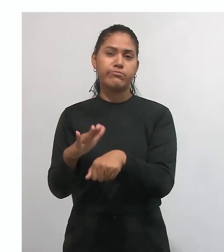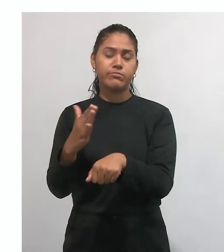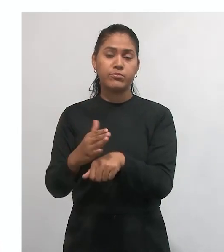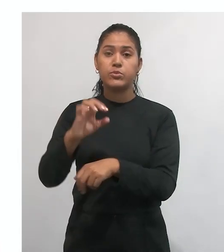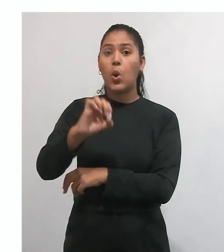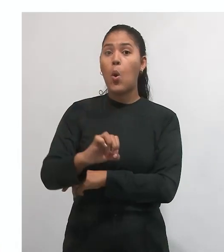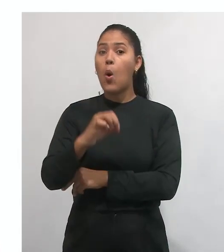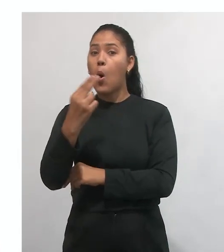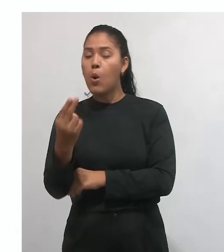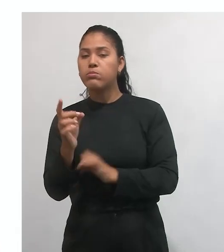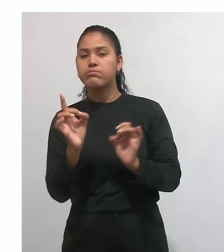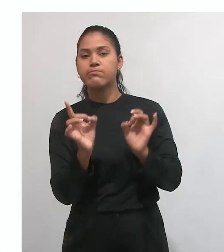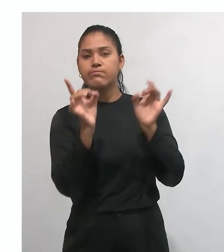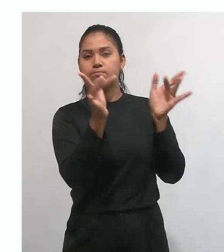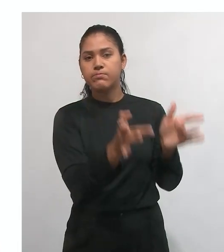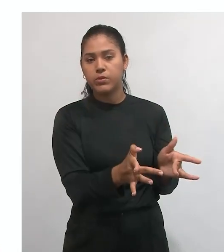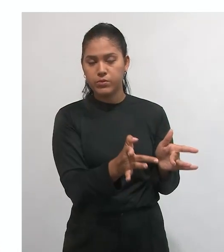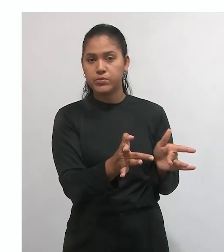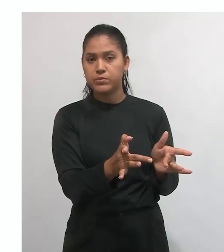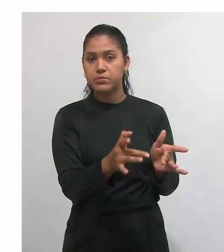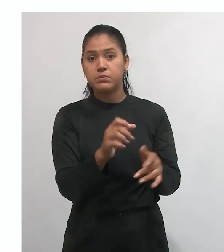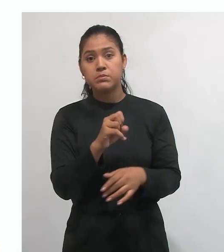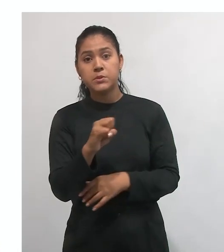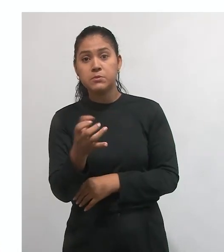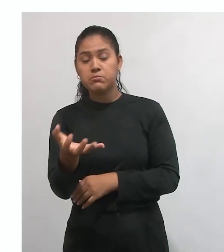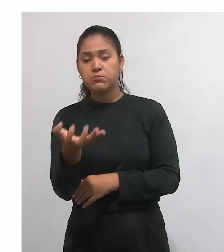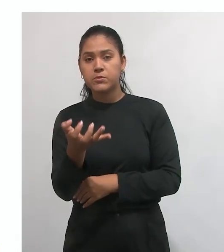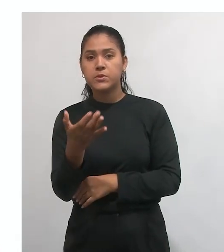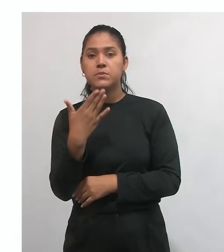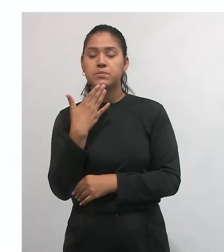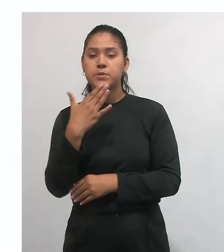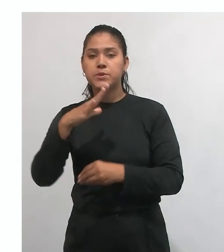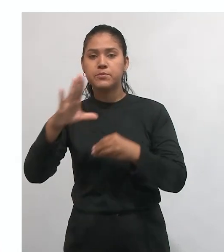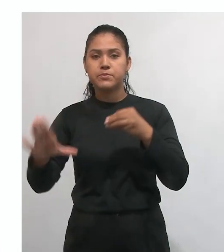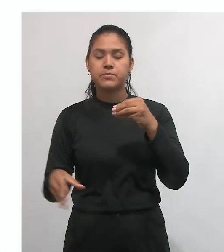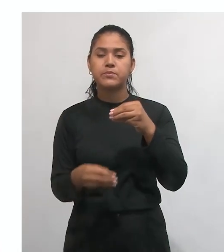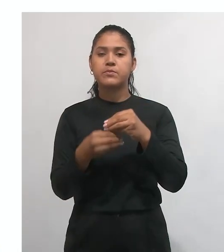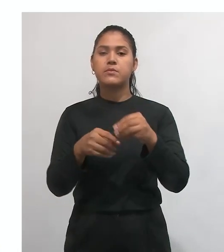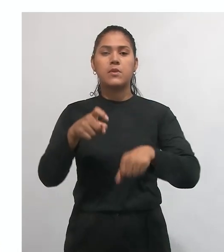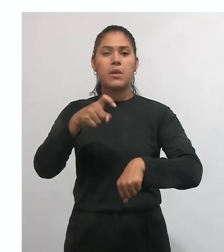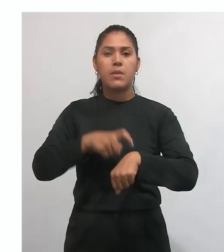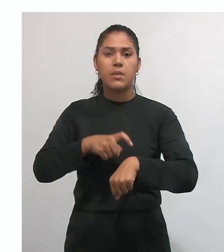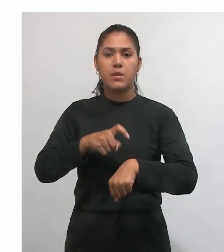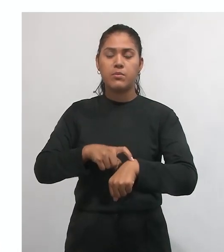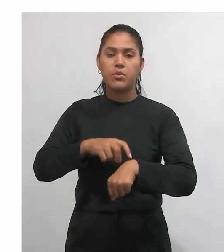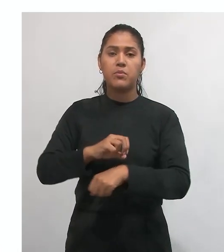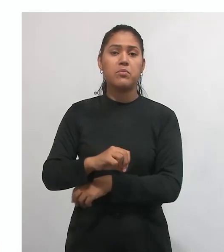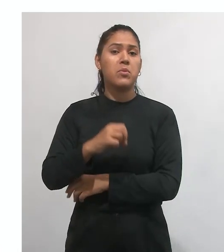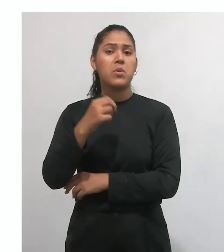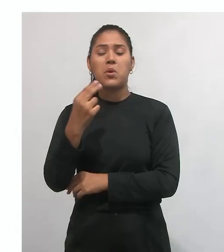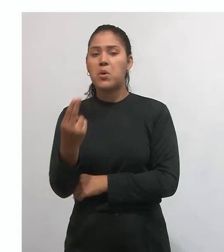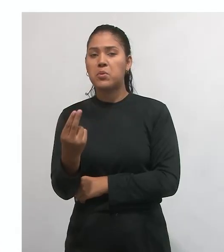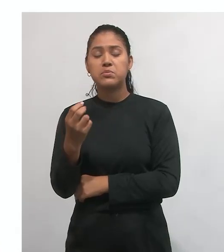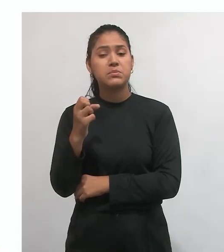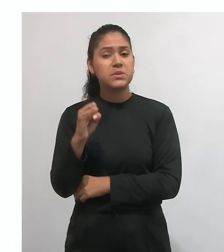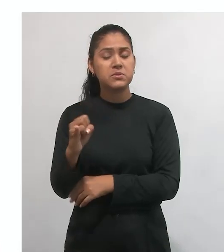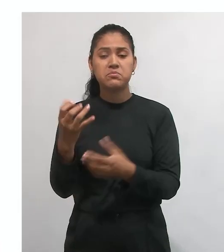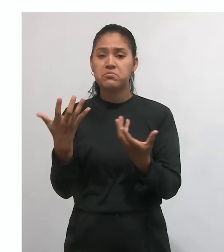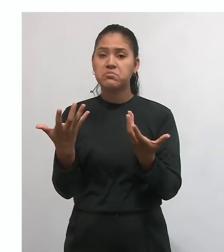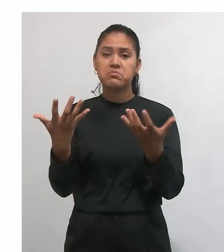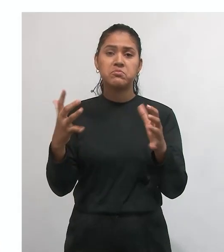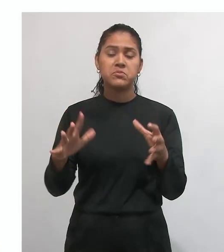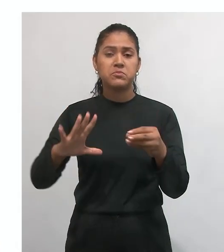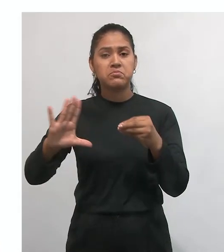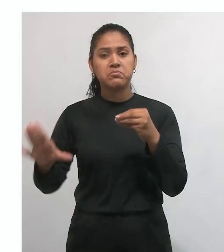sua eventual desistência, prorrogação da entrega do relatório final ou até mesmo desinteresse em prorrogar